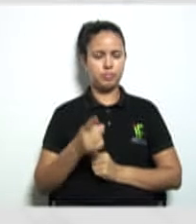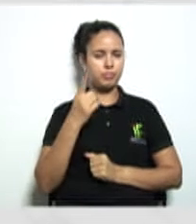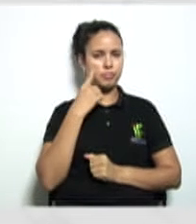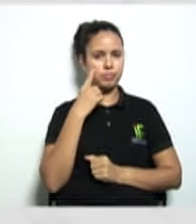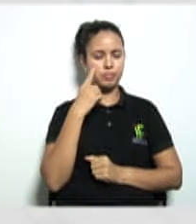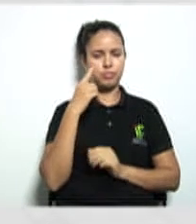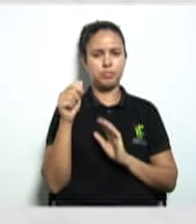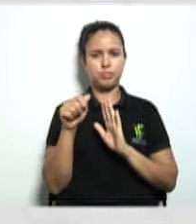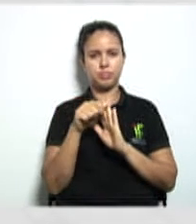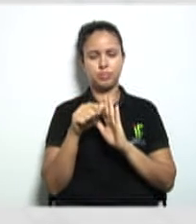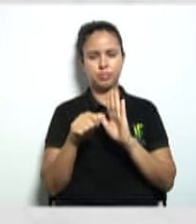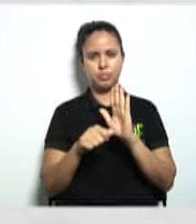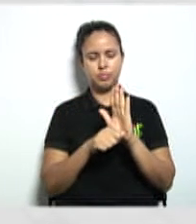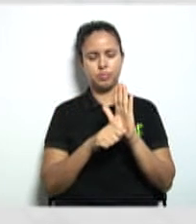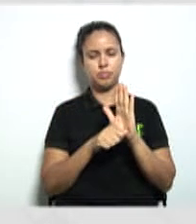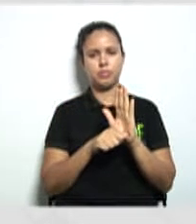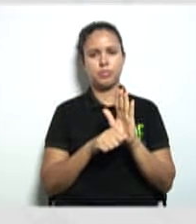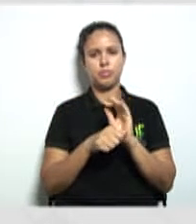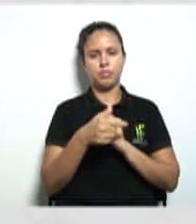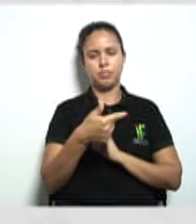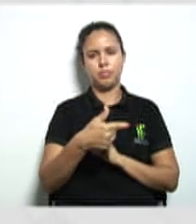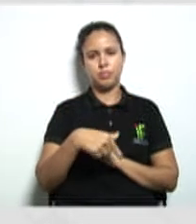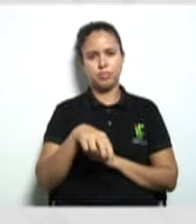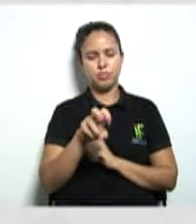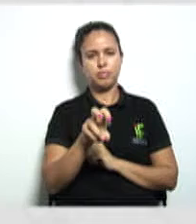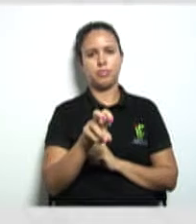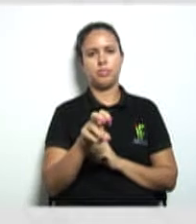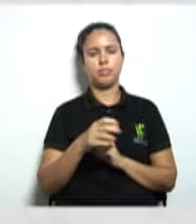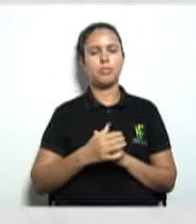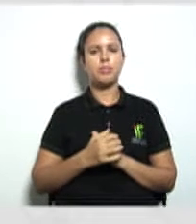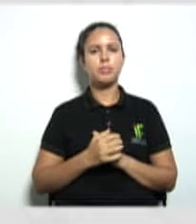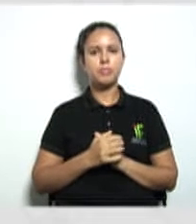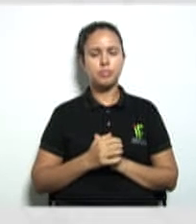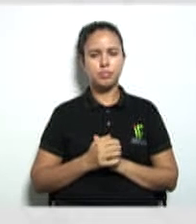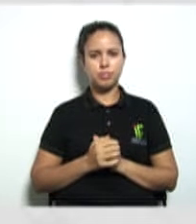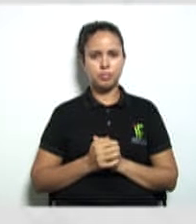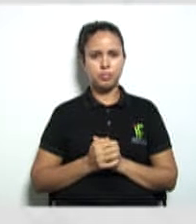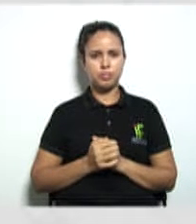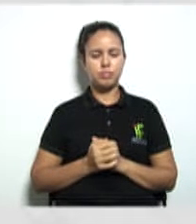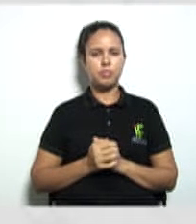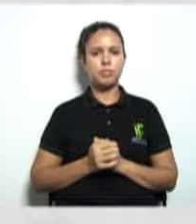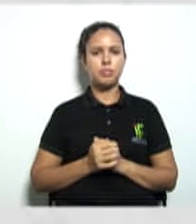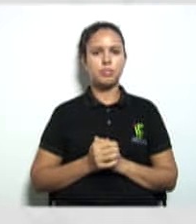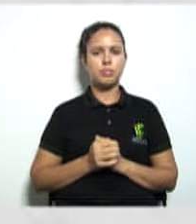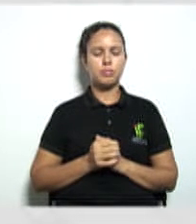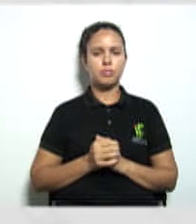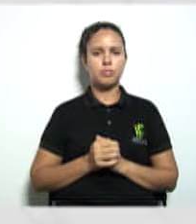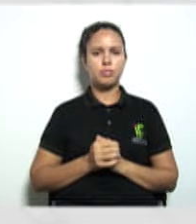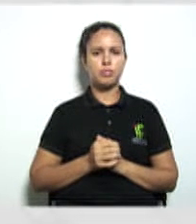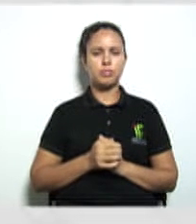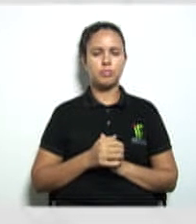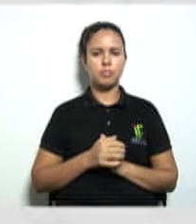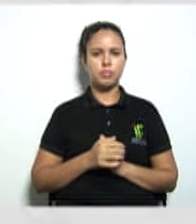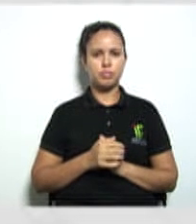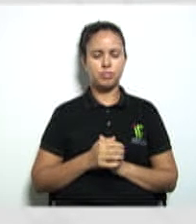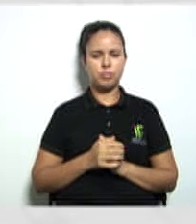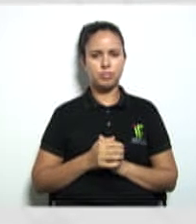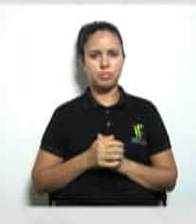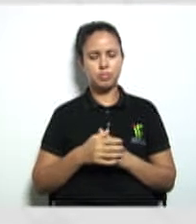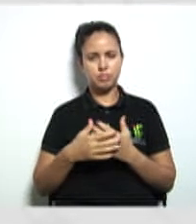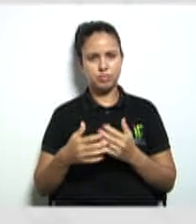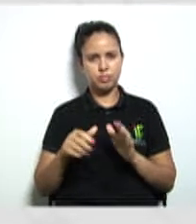agora para a professora Marialva fazer a leitura dele para nós. Vamos lá, professora. Vamos então, professora, olha só. O